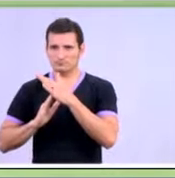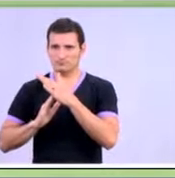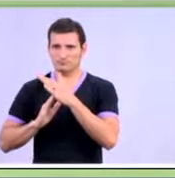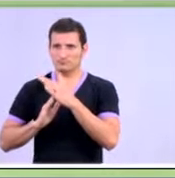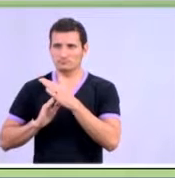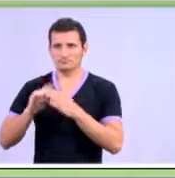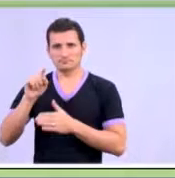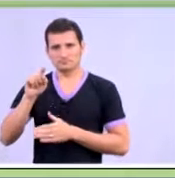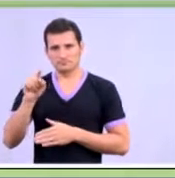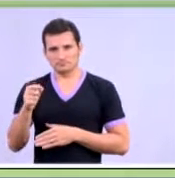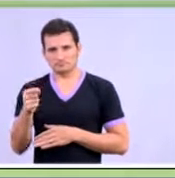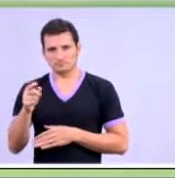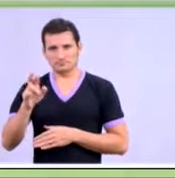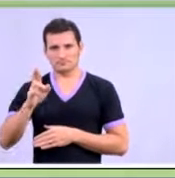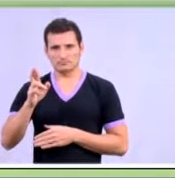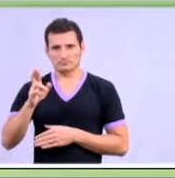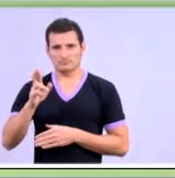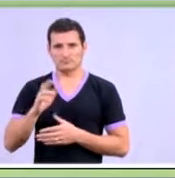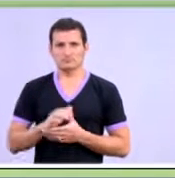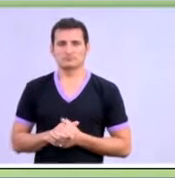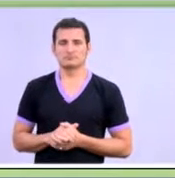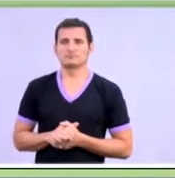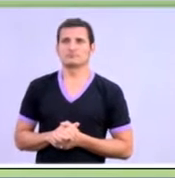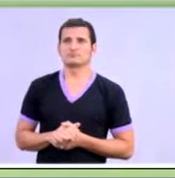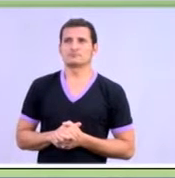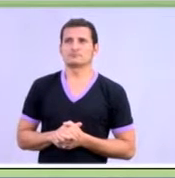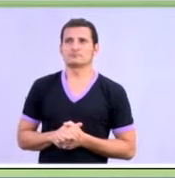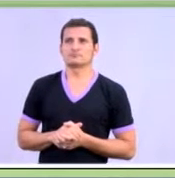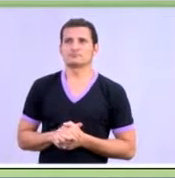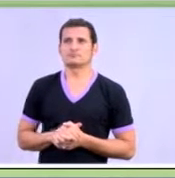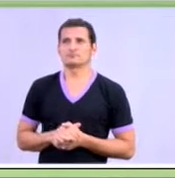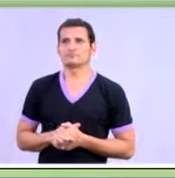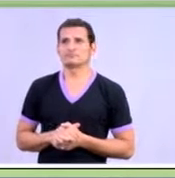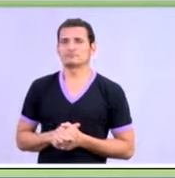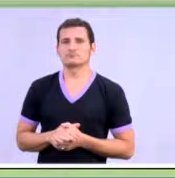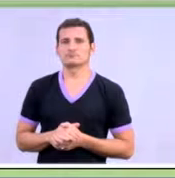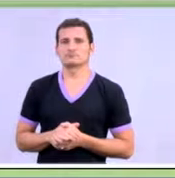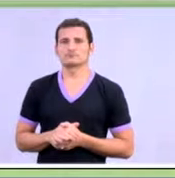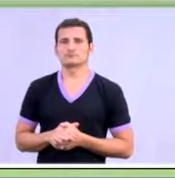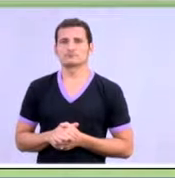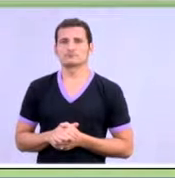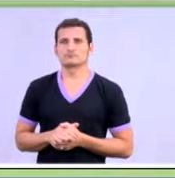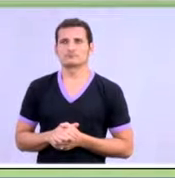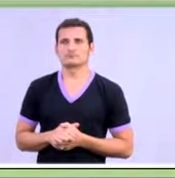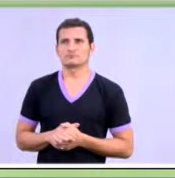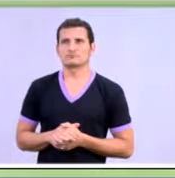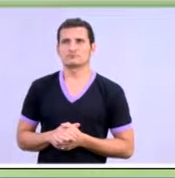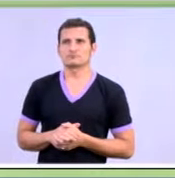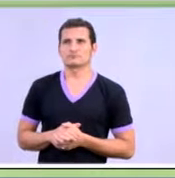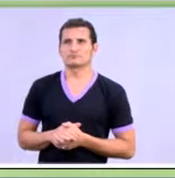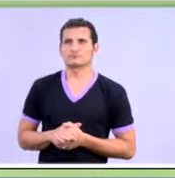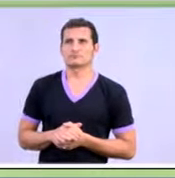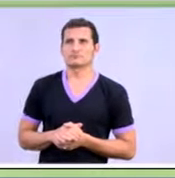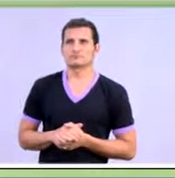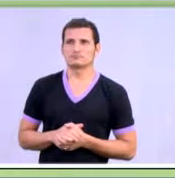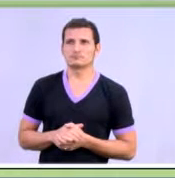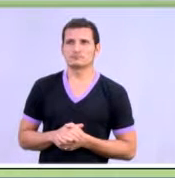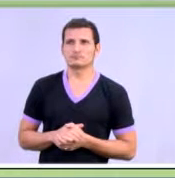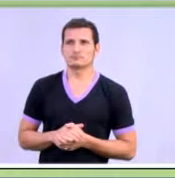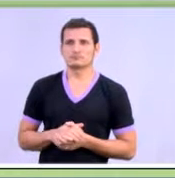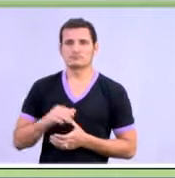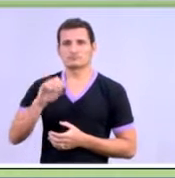de R$1.000. Qual é o valor maior de saque que eu posso ter, professor? R$1.100. 1.100. Eu tenho o meu saldo